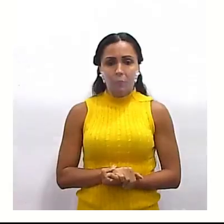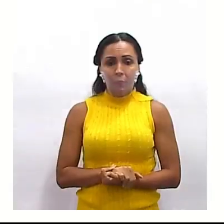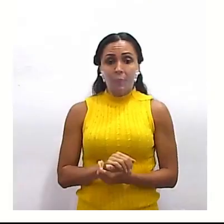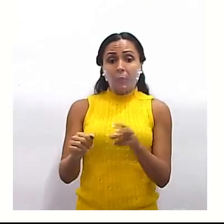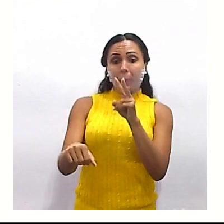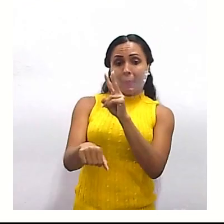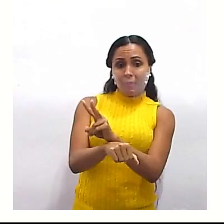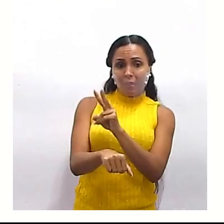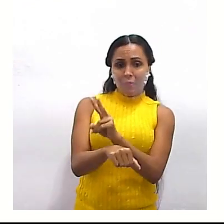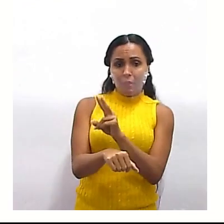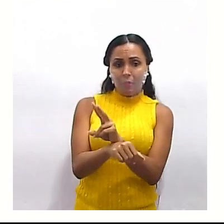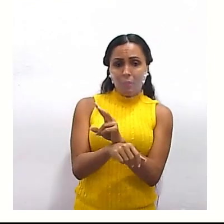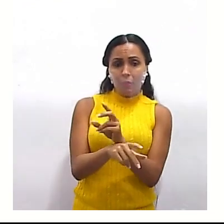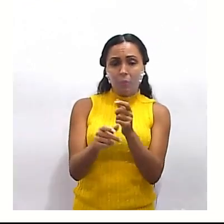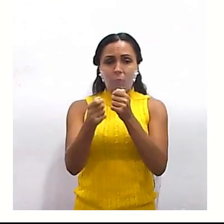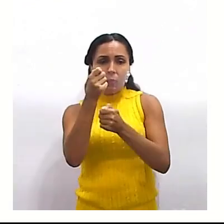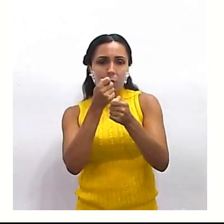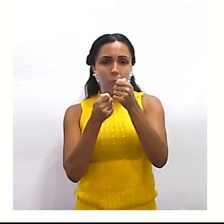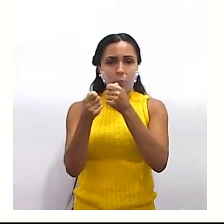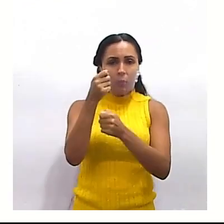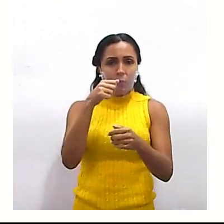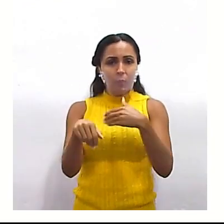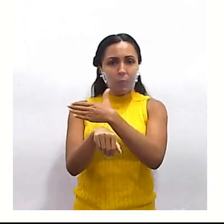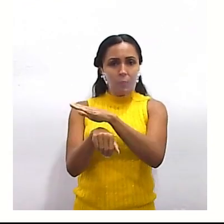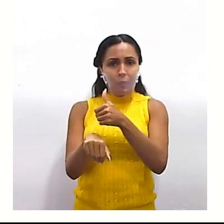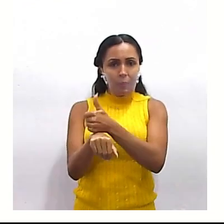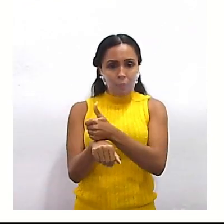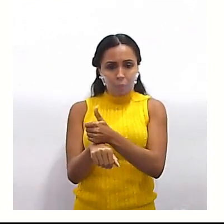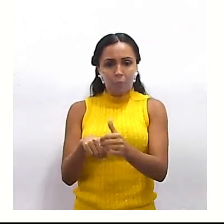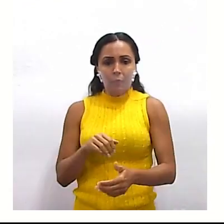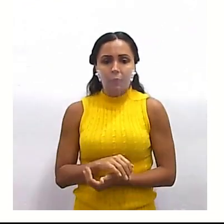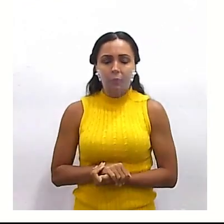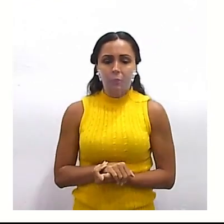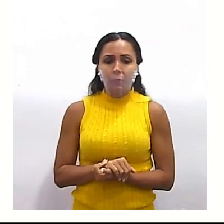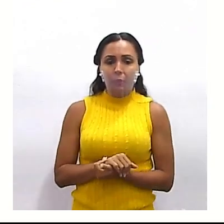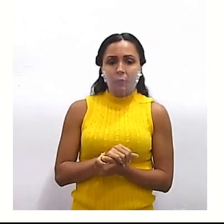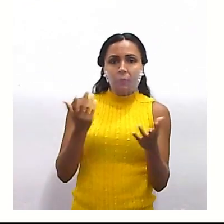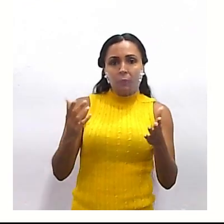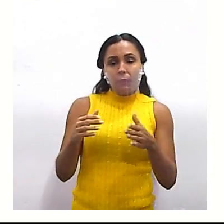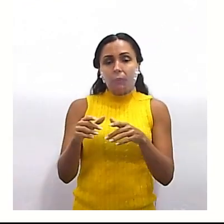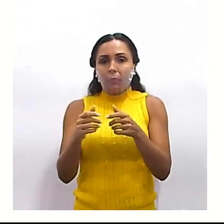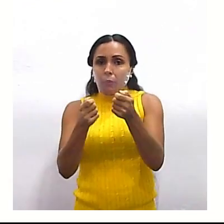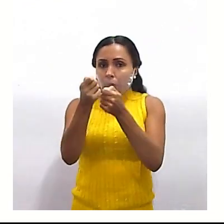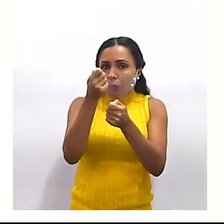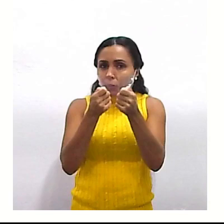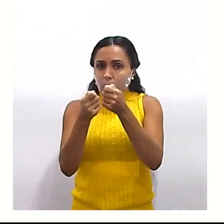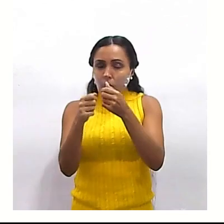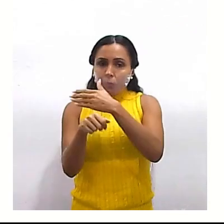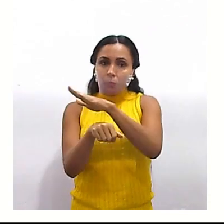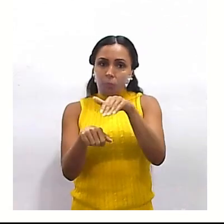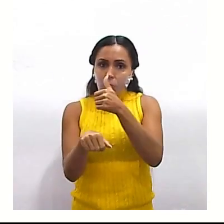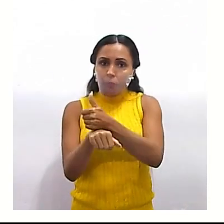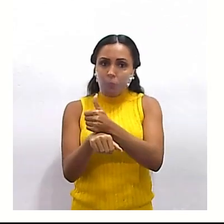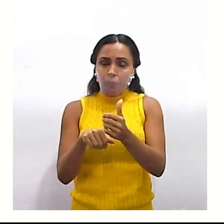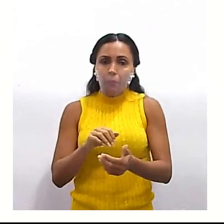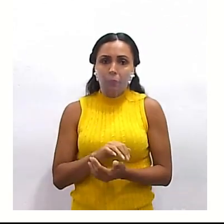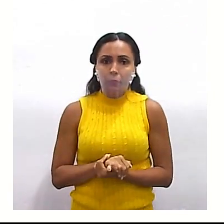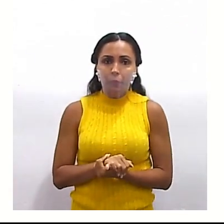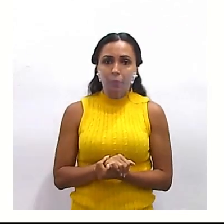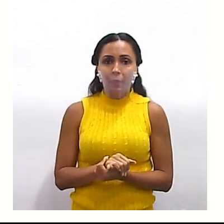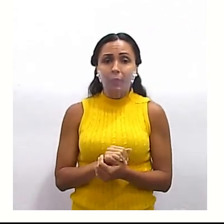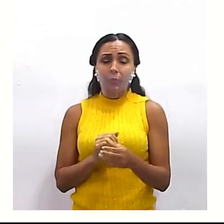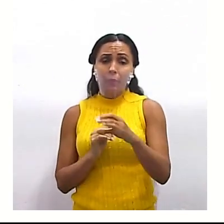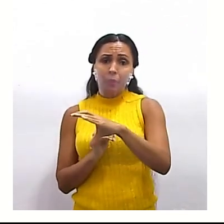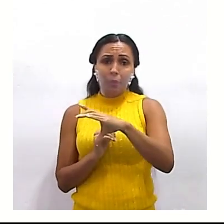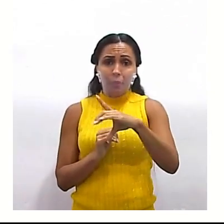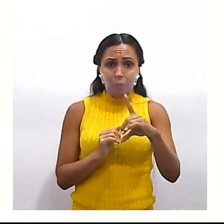Preservação e manutenção, controle de qualidade. O controle de qualidade, ele é em CD,